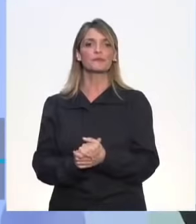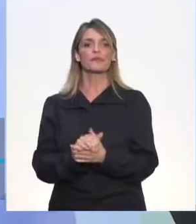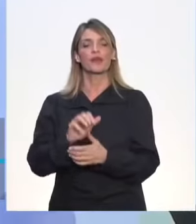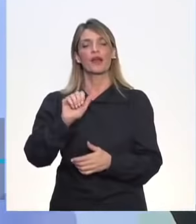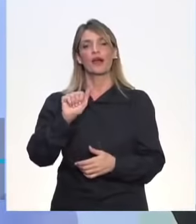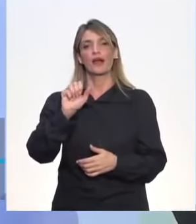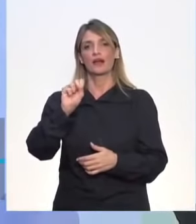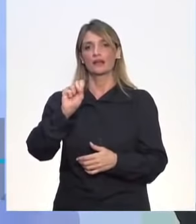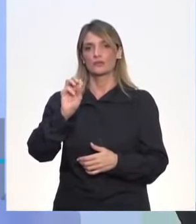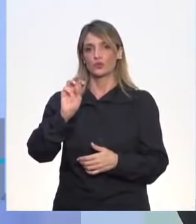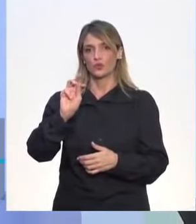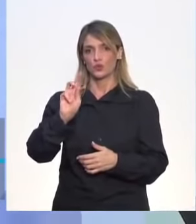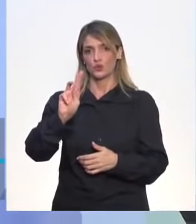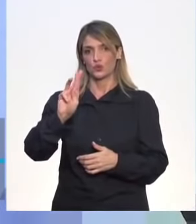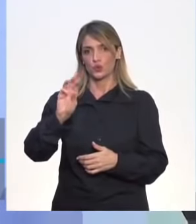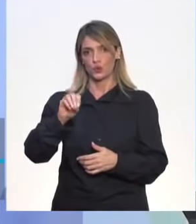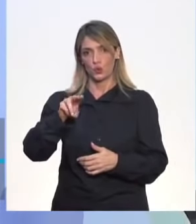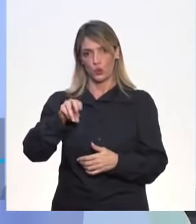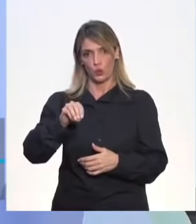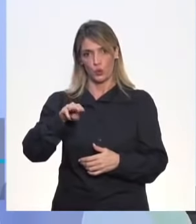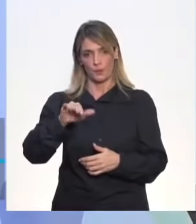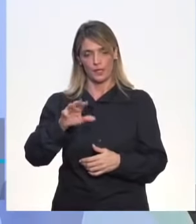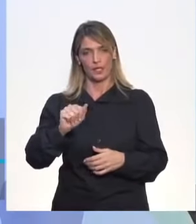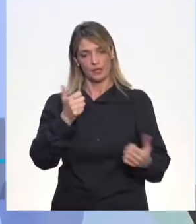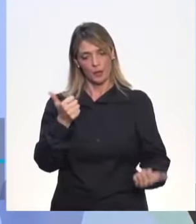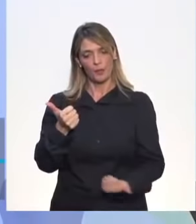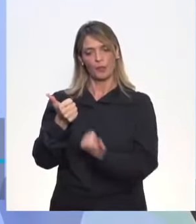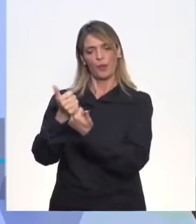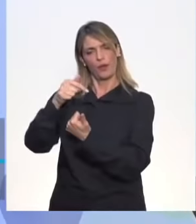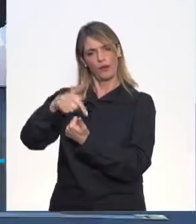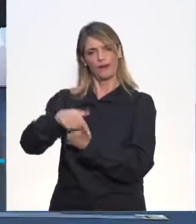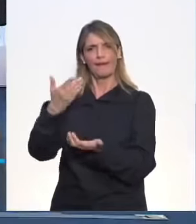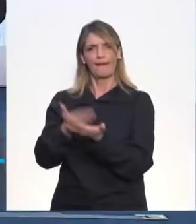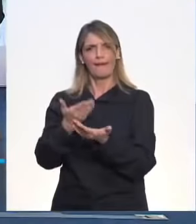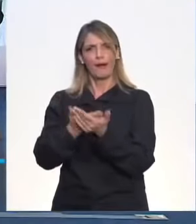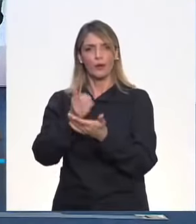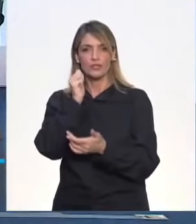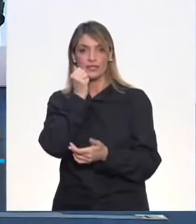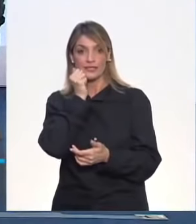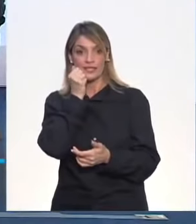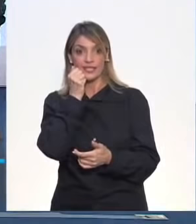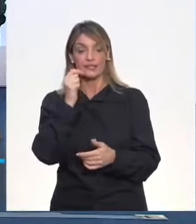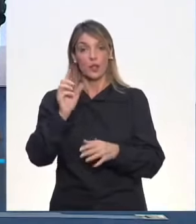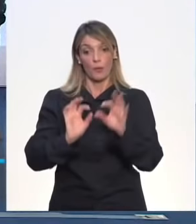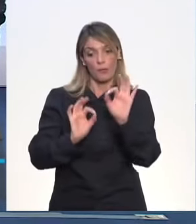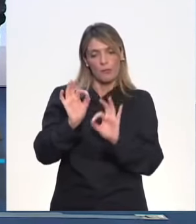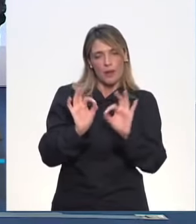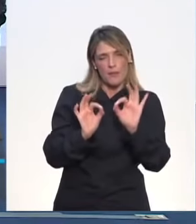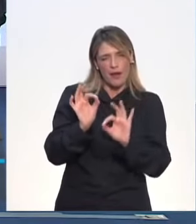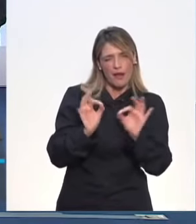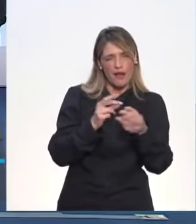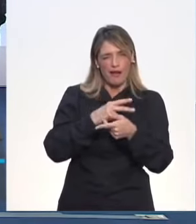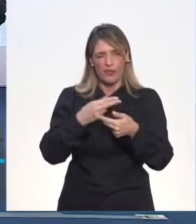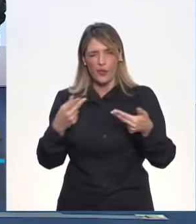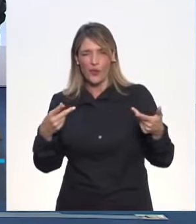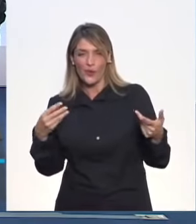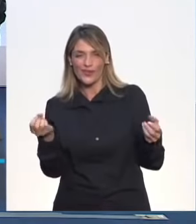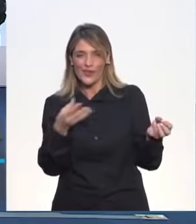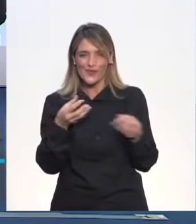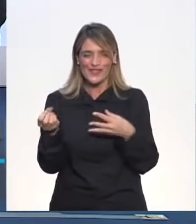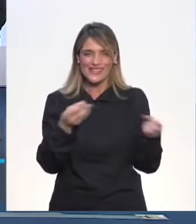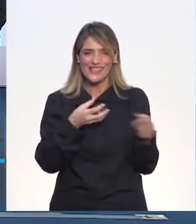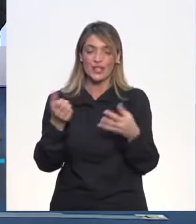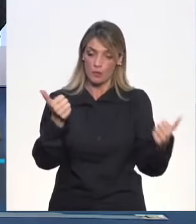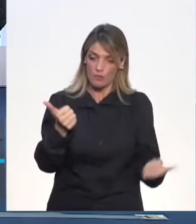Astronomia a gente vai que dá todo o apoio né nas aulas de ciências e tal e como dia ela falou gente tá preparando até umas coisinhas boas aqui para gente